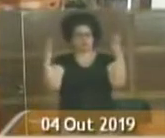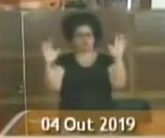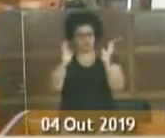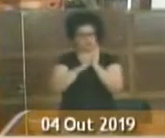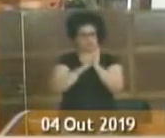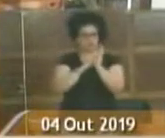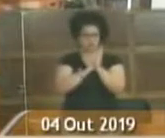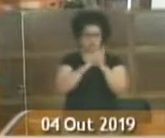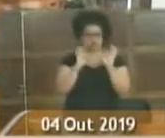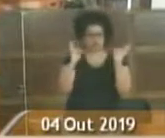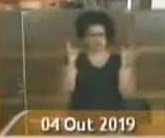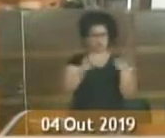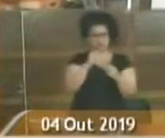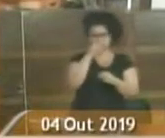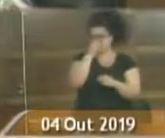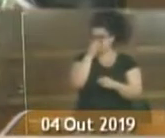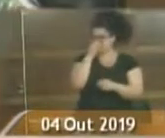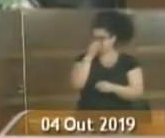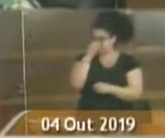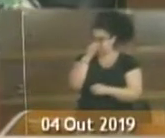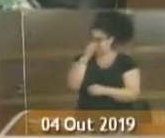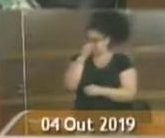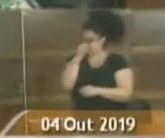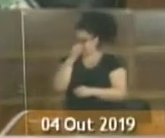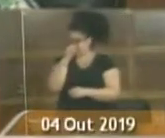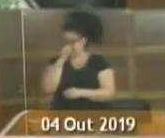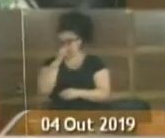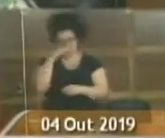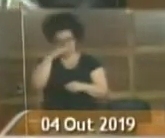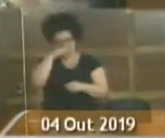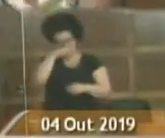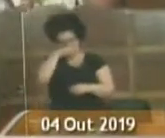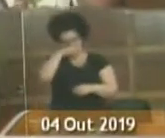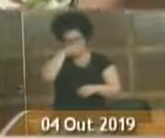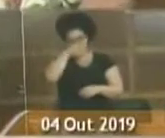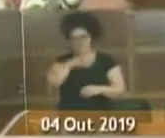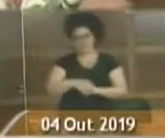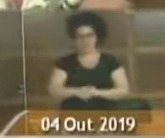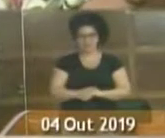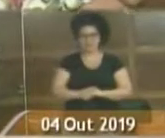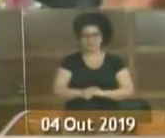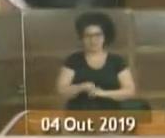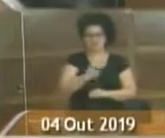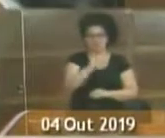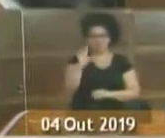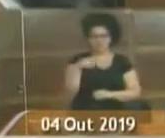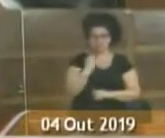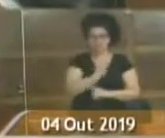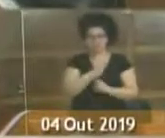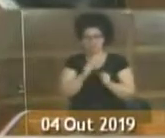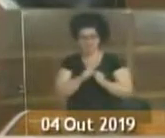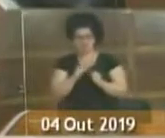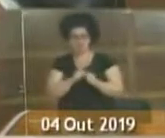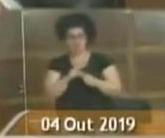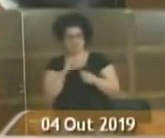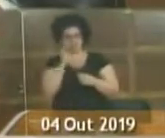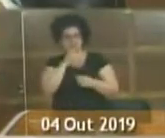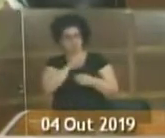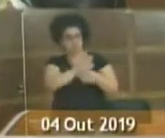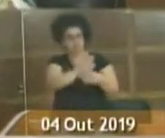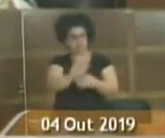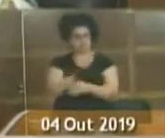os comerciantes também fazem isso. E se cada um da gente fizer como a Cris, olha quantos nós vamos ajudar,